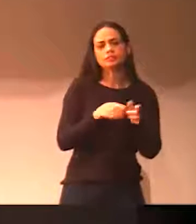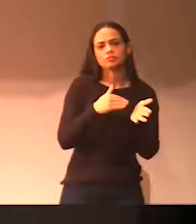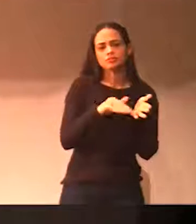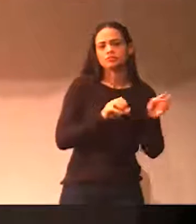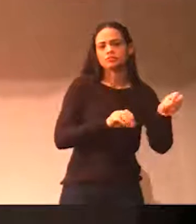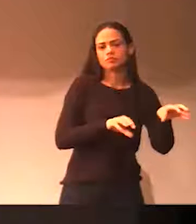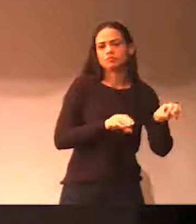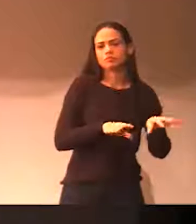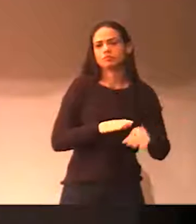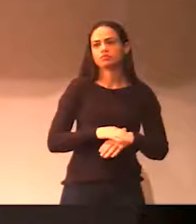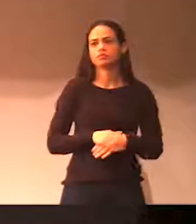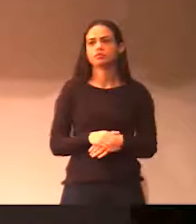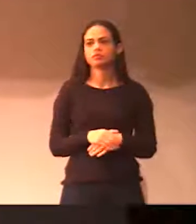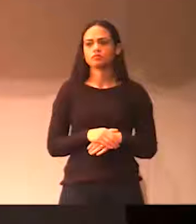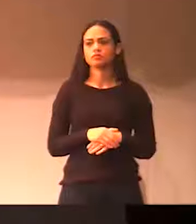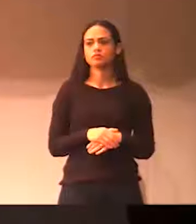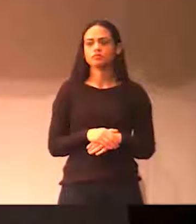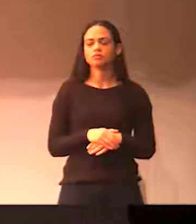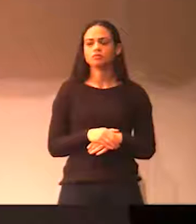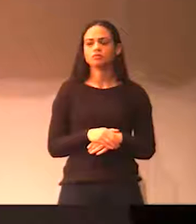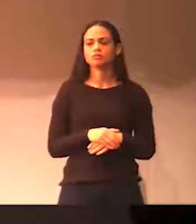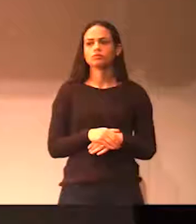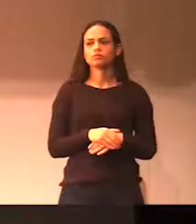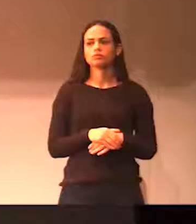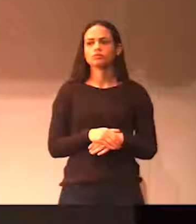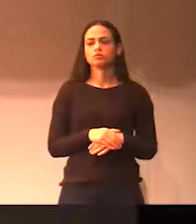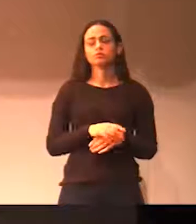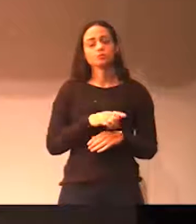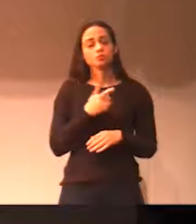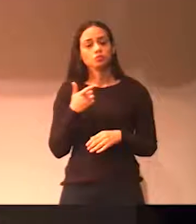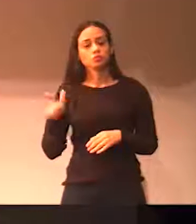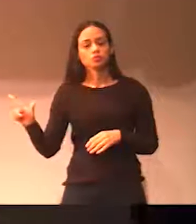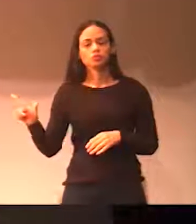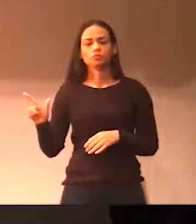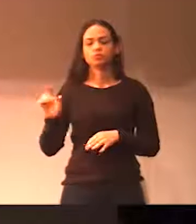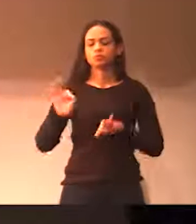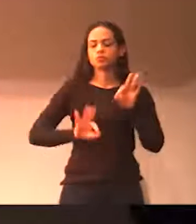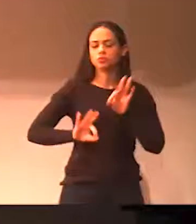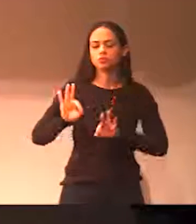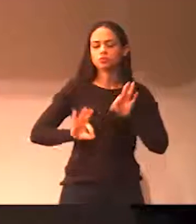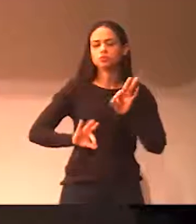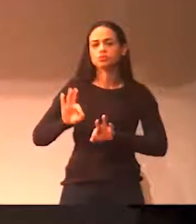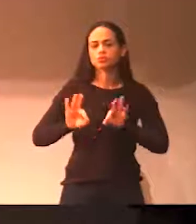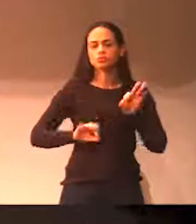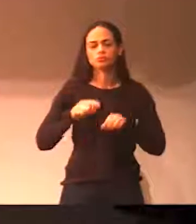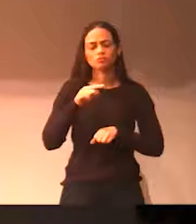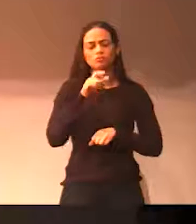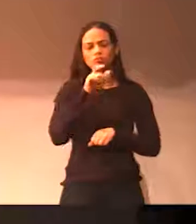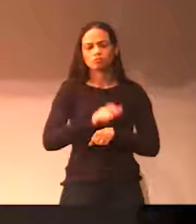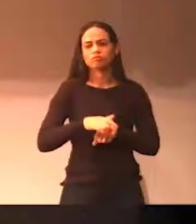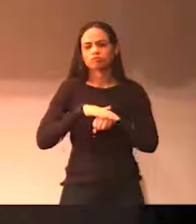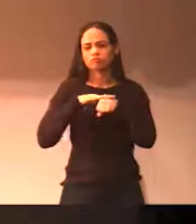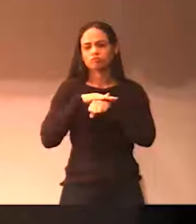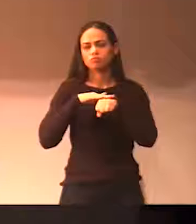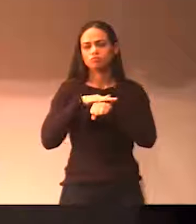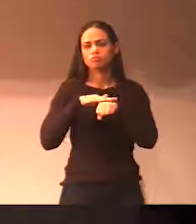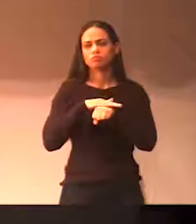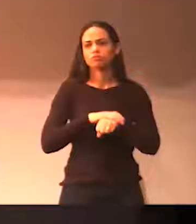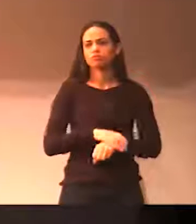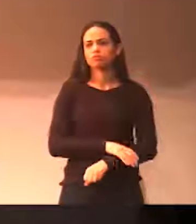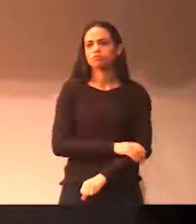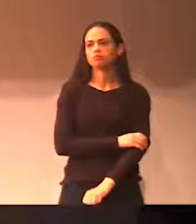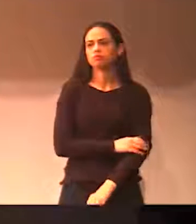isso, que trabalha especificamente a educação. Um outro projeto que ele comprou conosco, comprou que eu falo, nós estamos cedendo para o Estado, né? Ninguém está